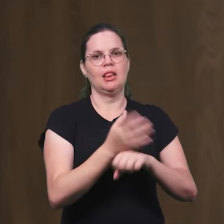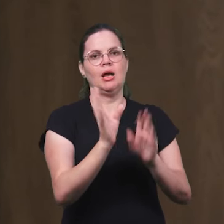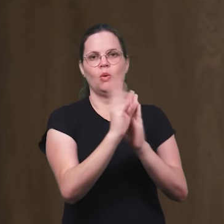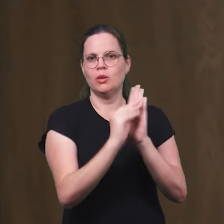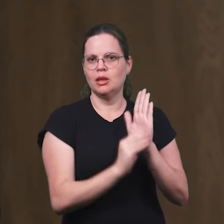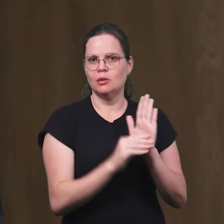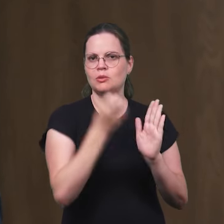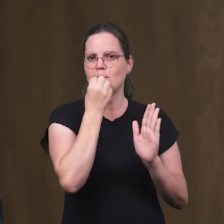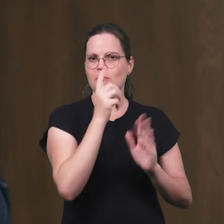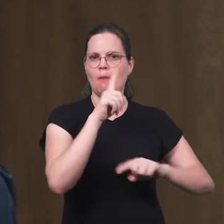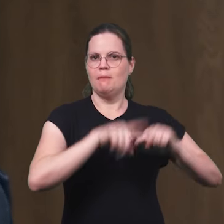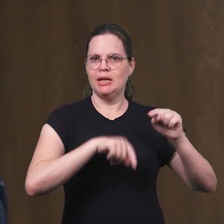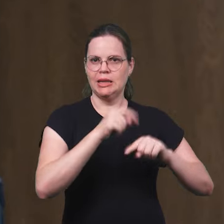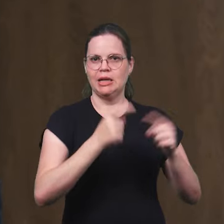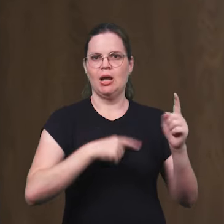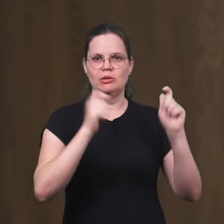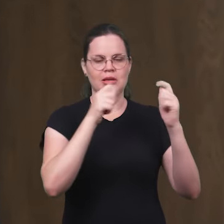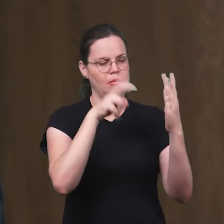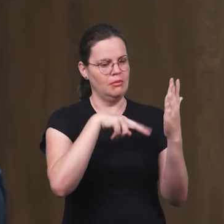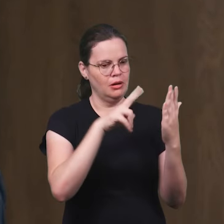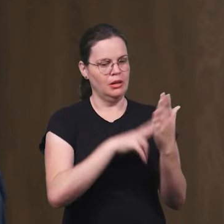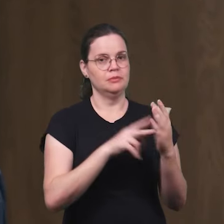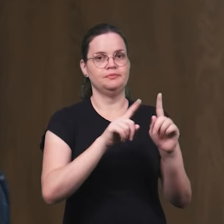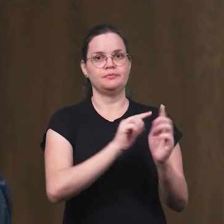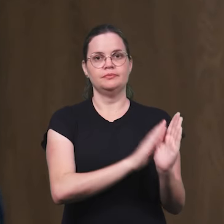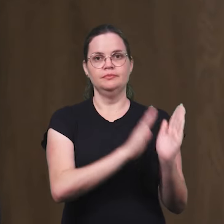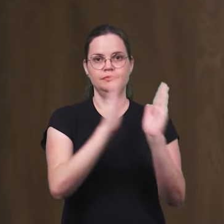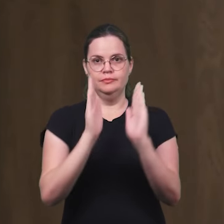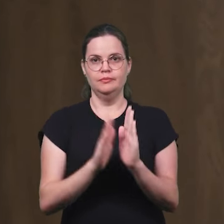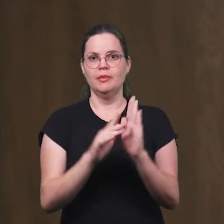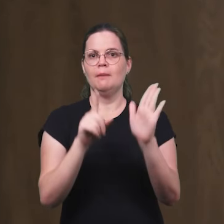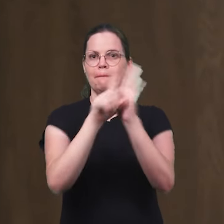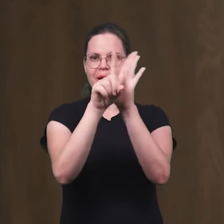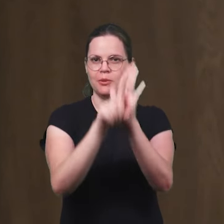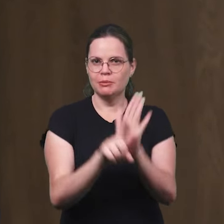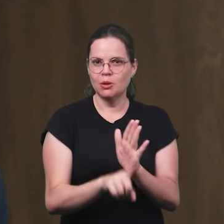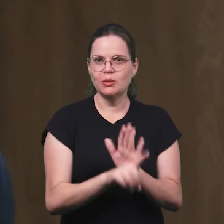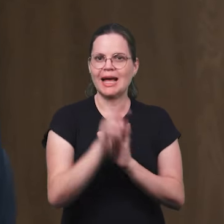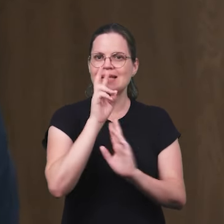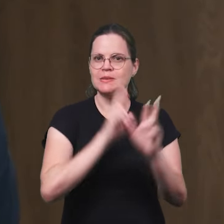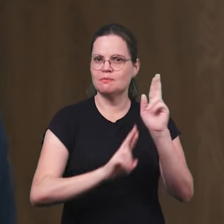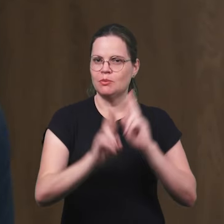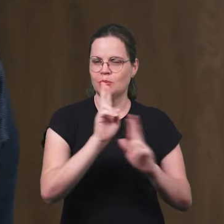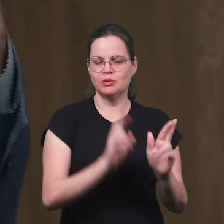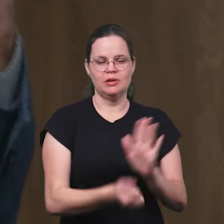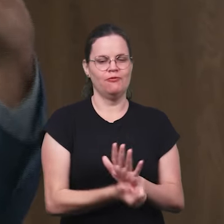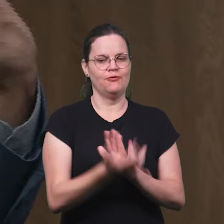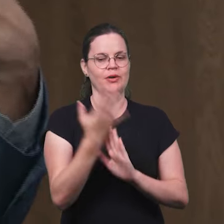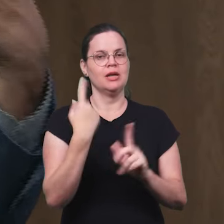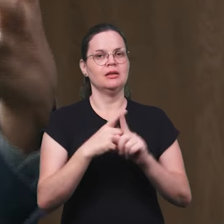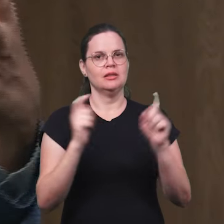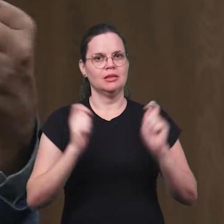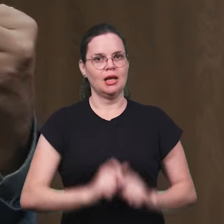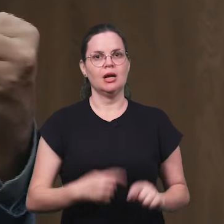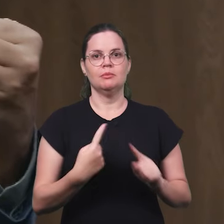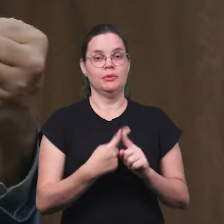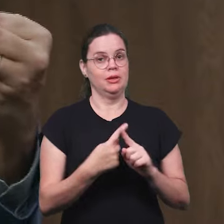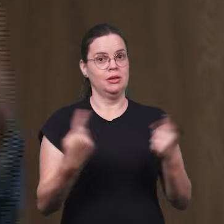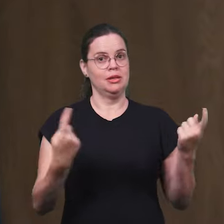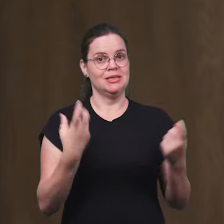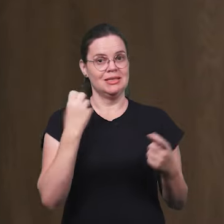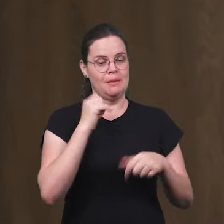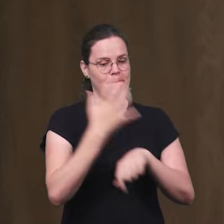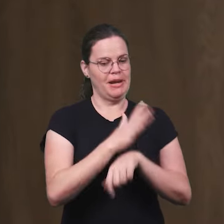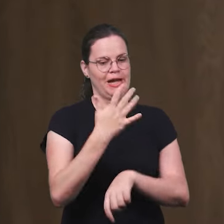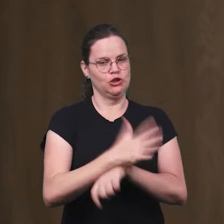certo? Você resolva muitas questões, é importante, conforme você destacou bem, que a gente possa resolver muitas questões